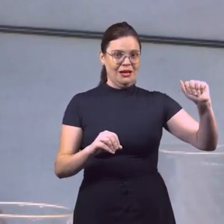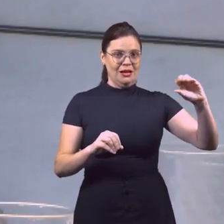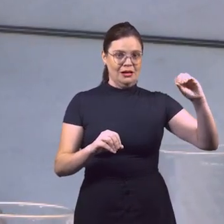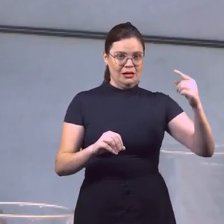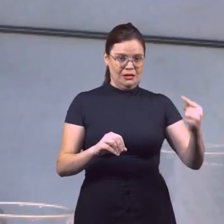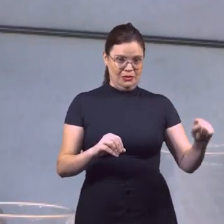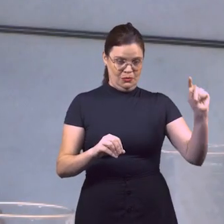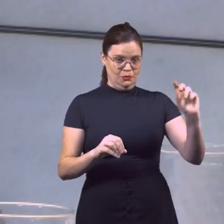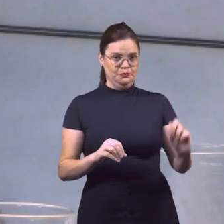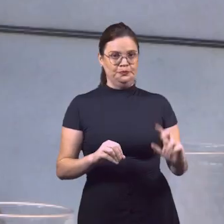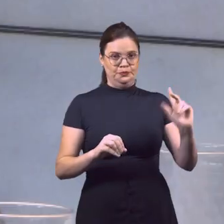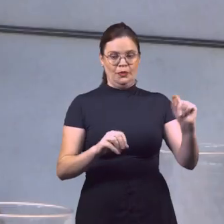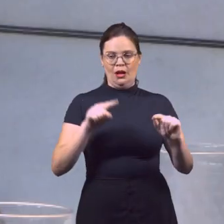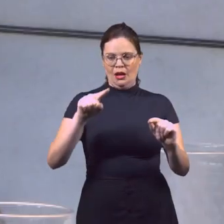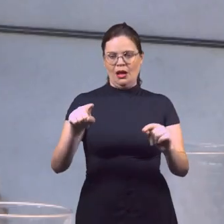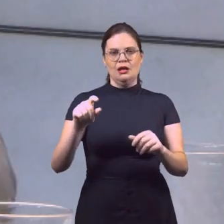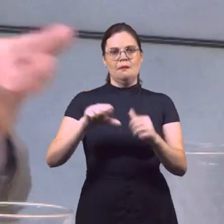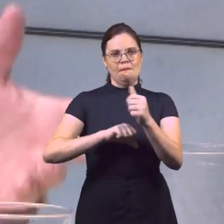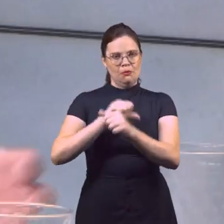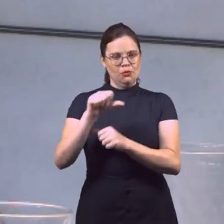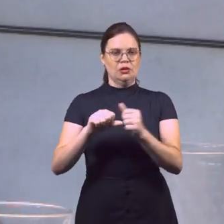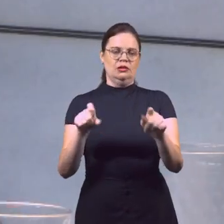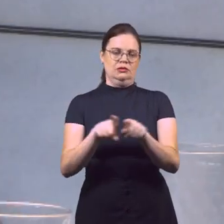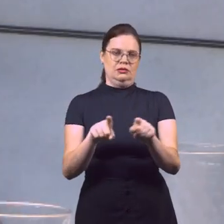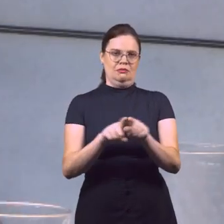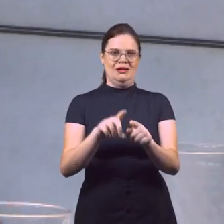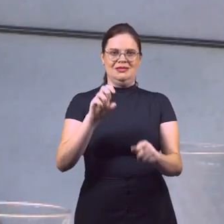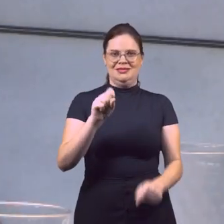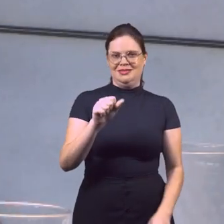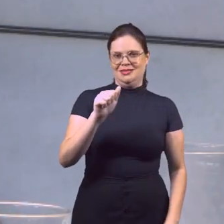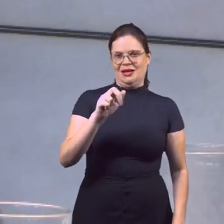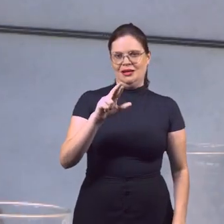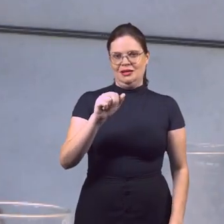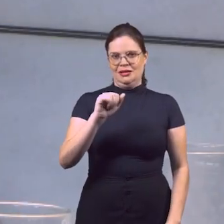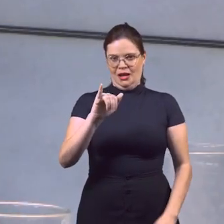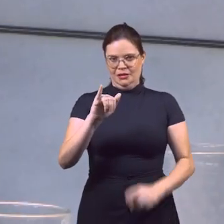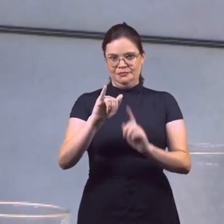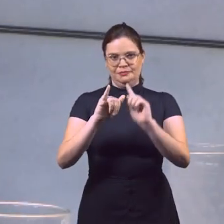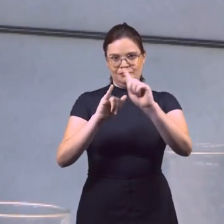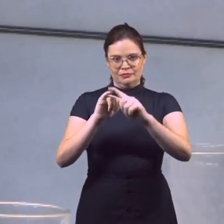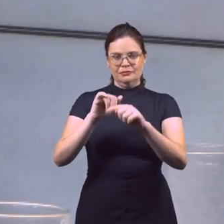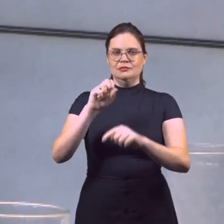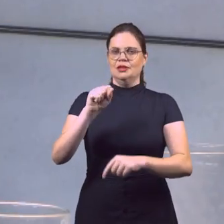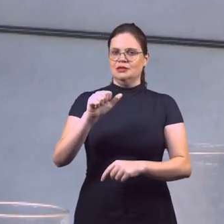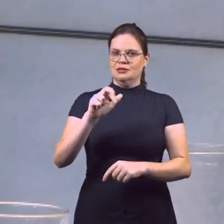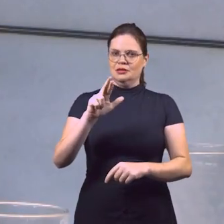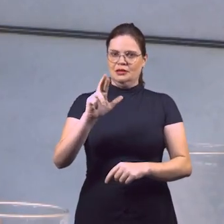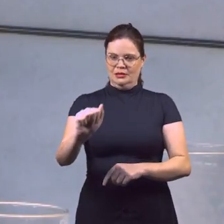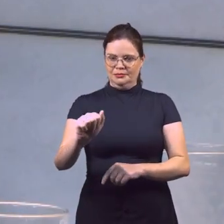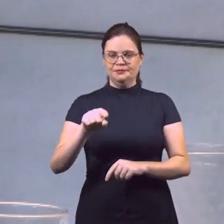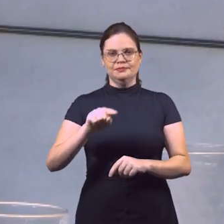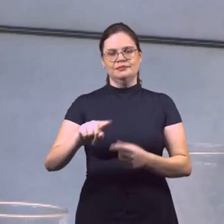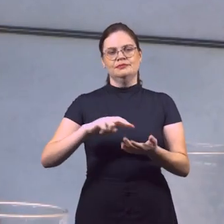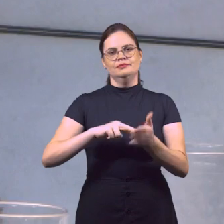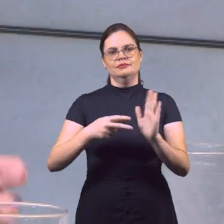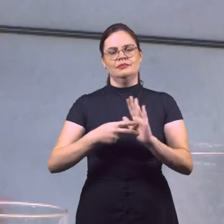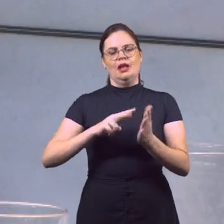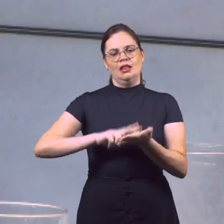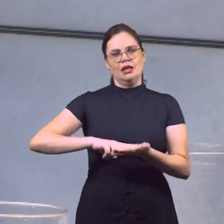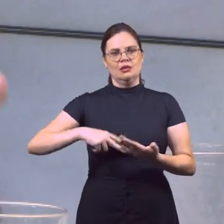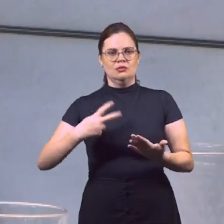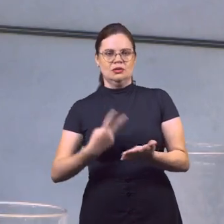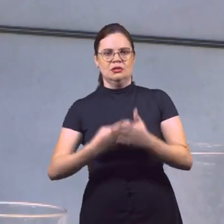mudança do nome dela, nos remete a uma mulher de alta posição social. E por muitas vezes é traduzido como princesa,